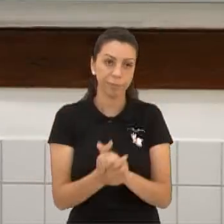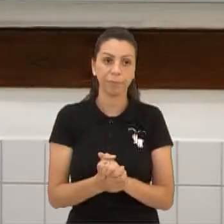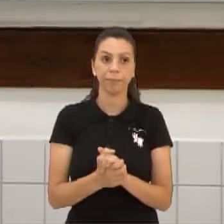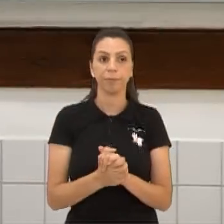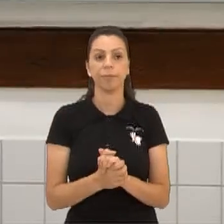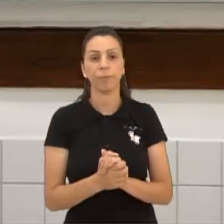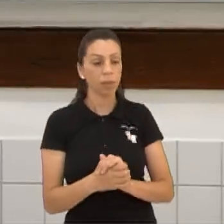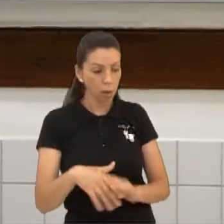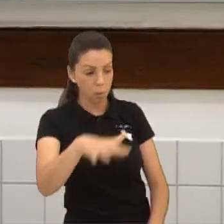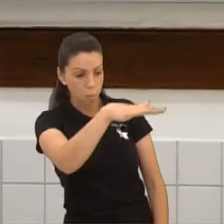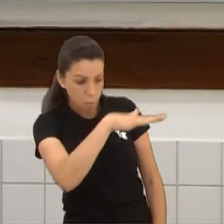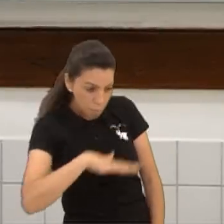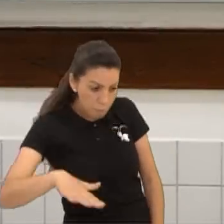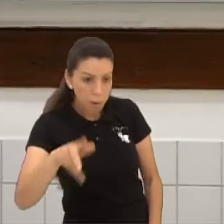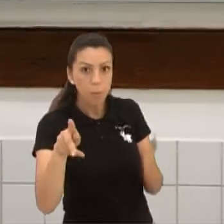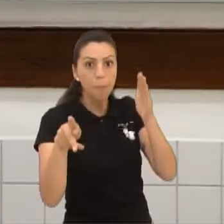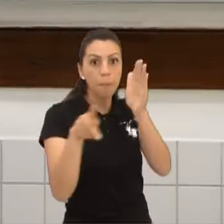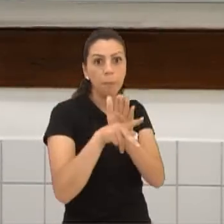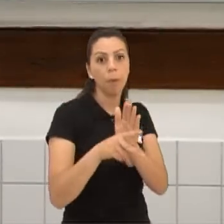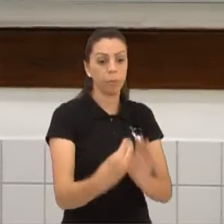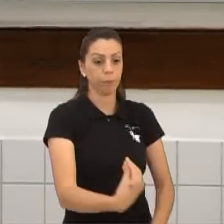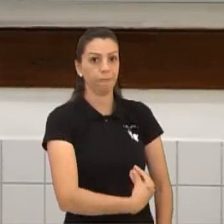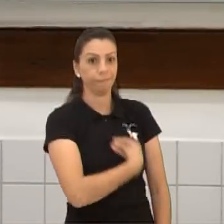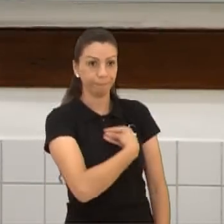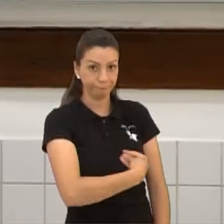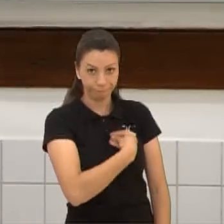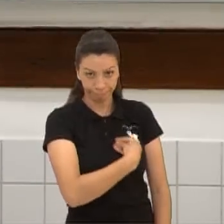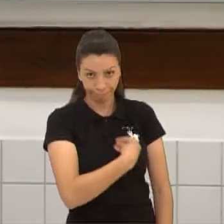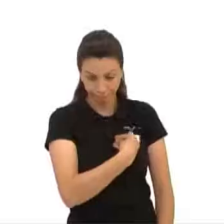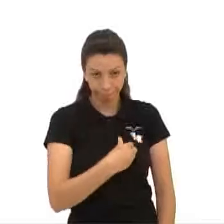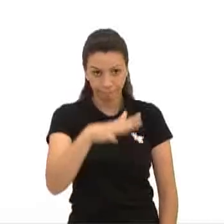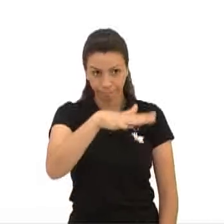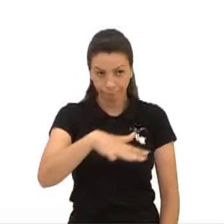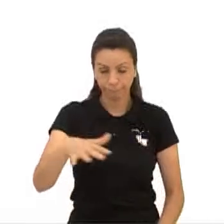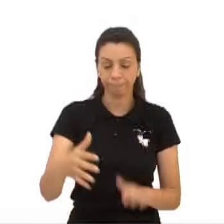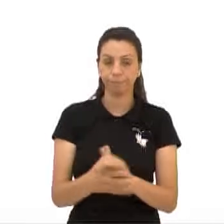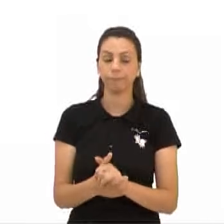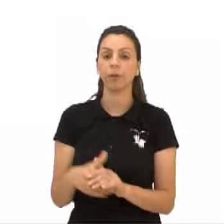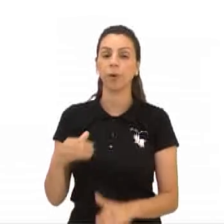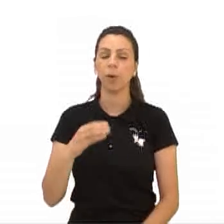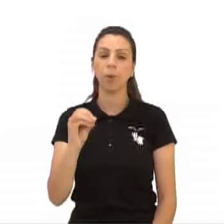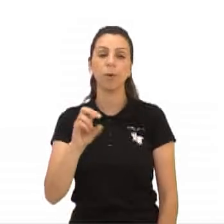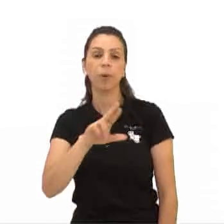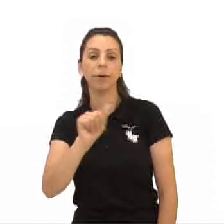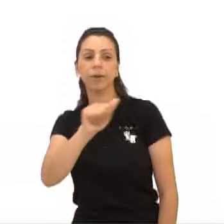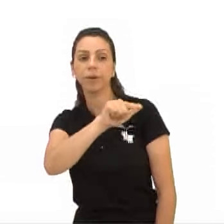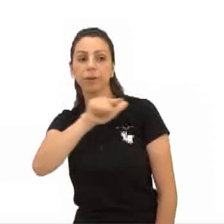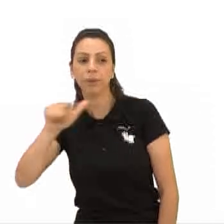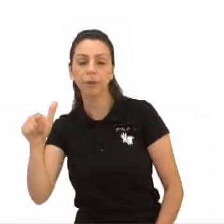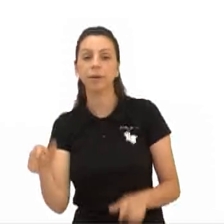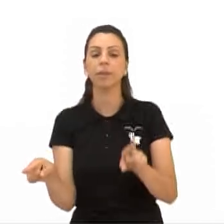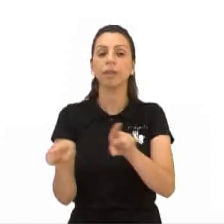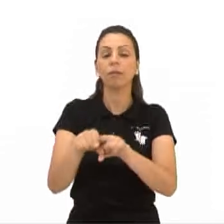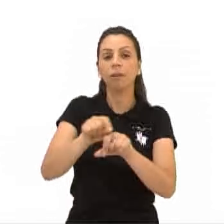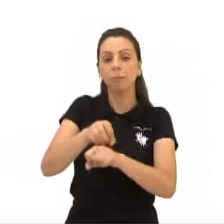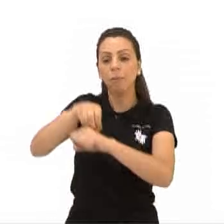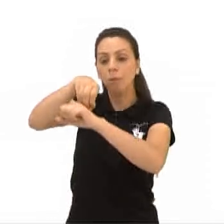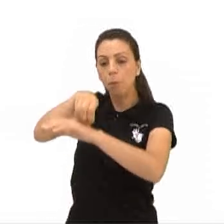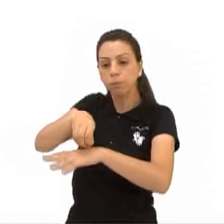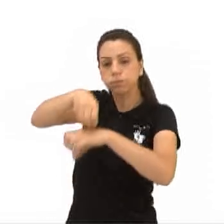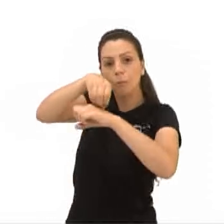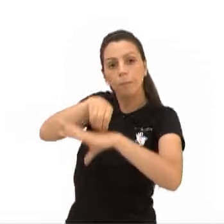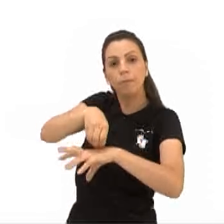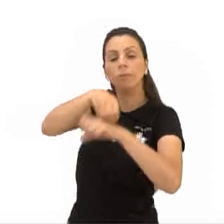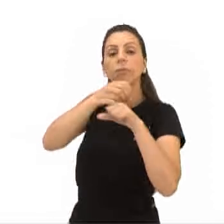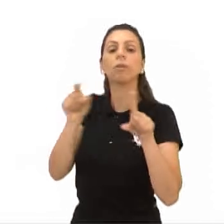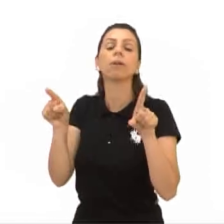desse ecossistema que eu trouxe aqui é formado ali, ó, pelos corais, é formado pelos moluscos, pelos